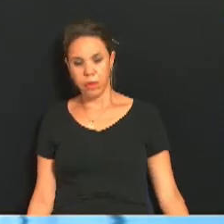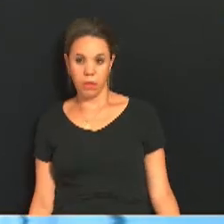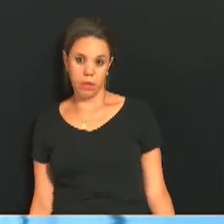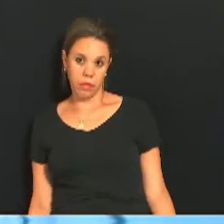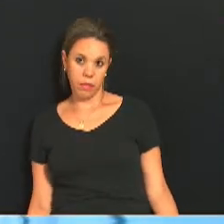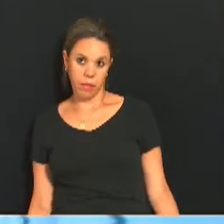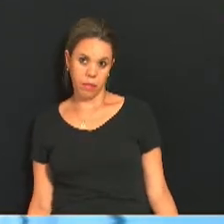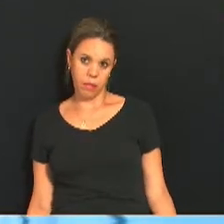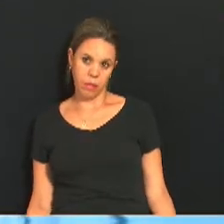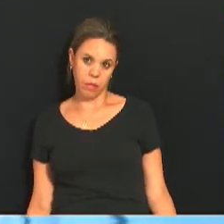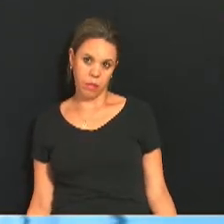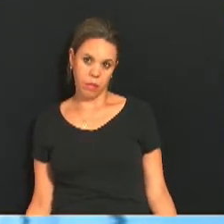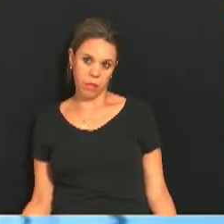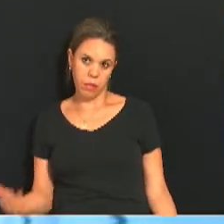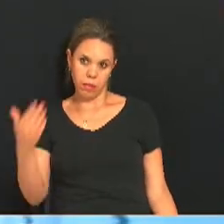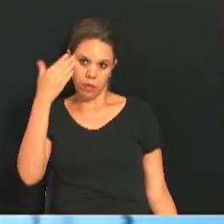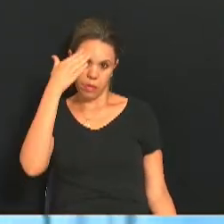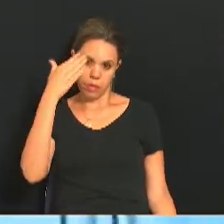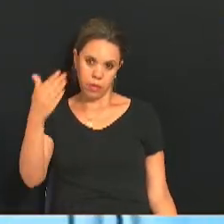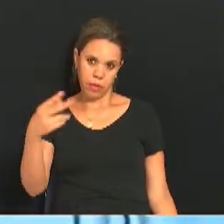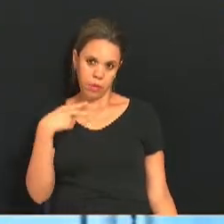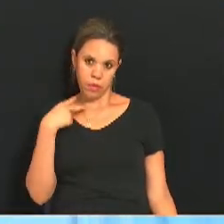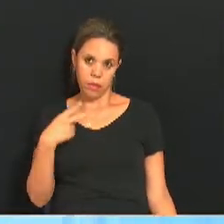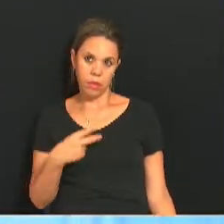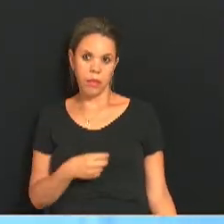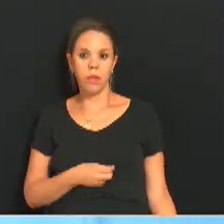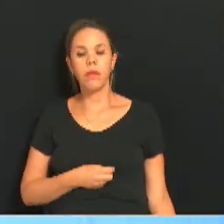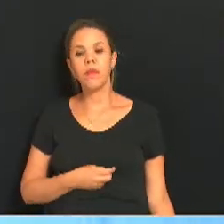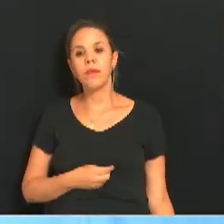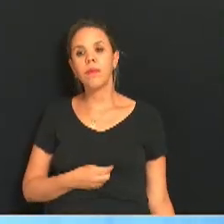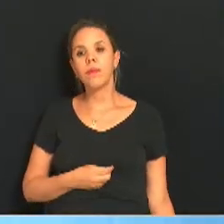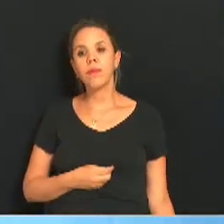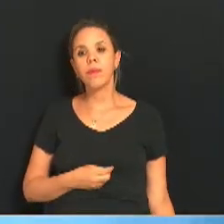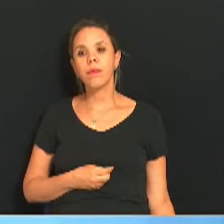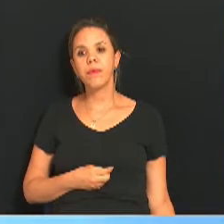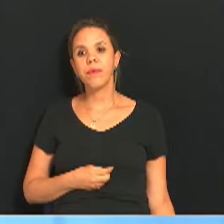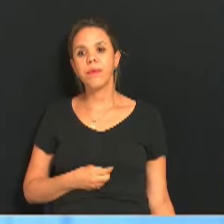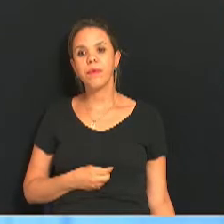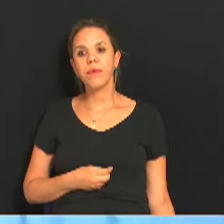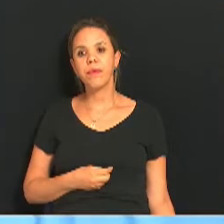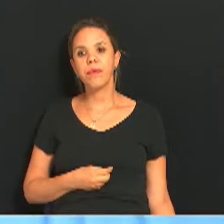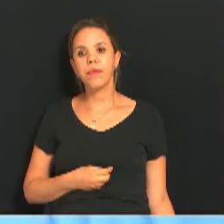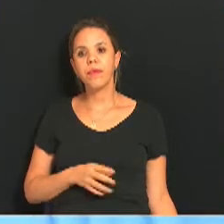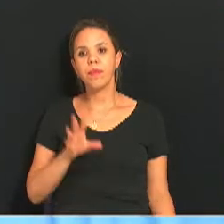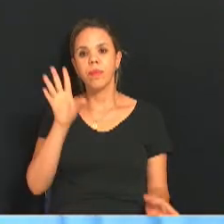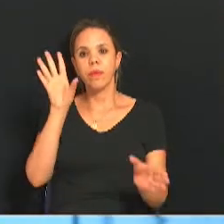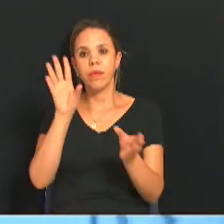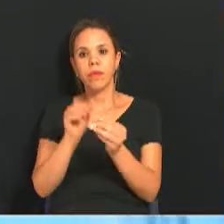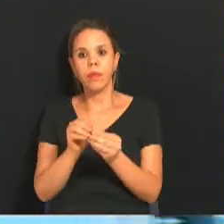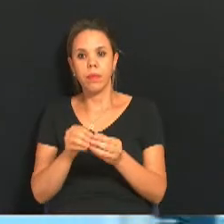agradeço Virador Spider faculdade e e aqui tem mais